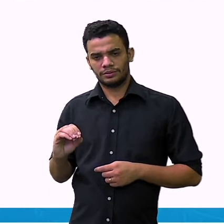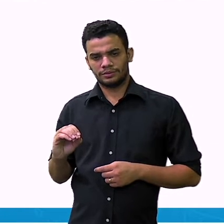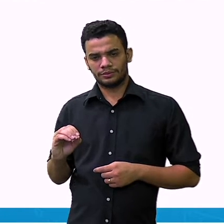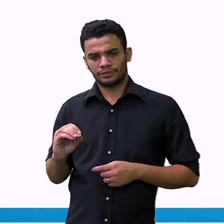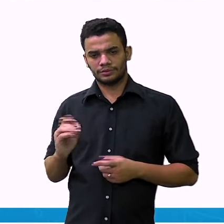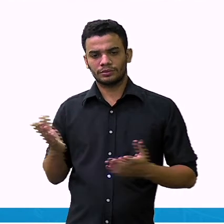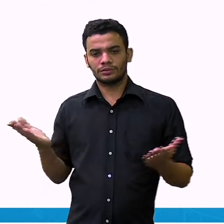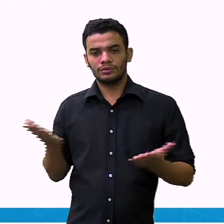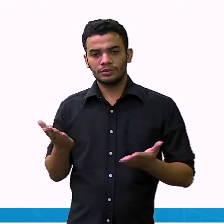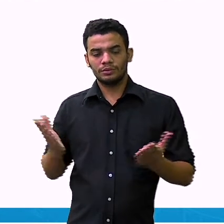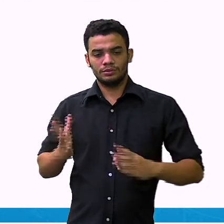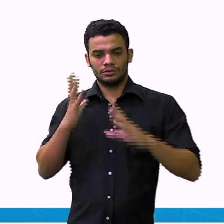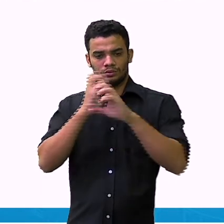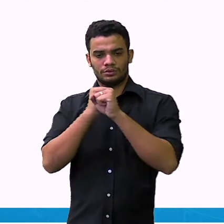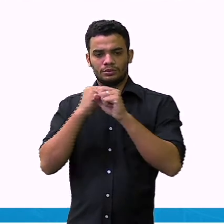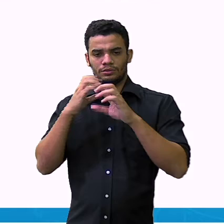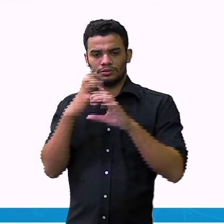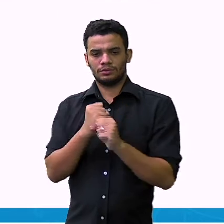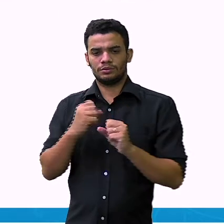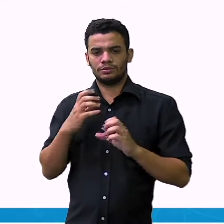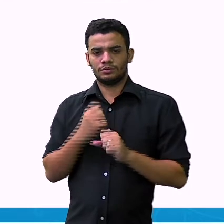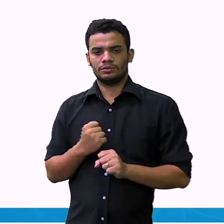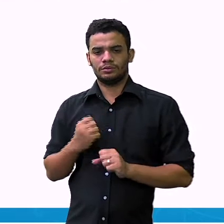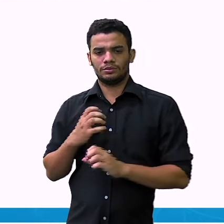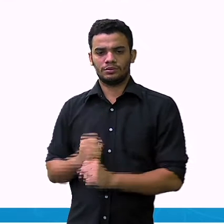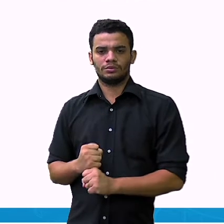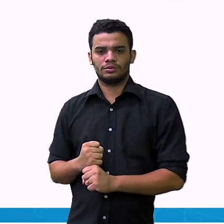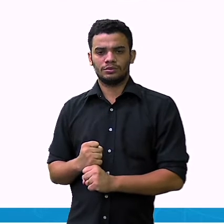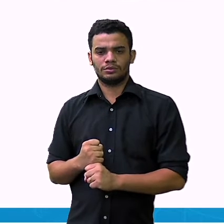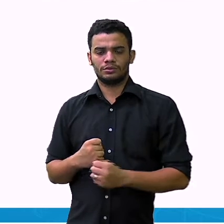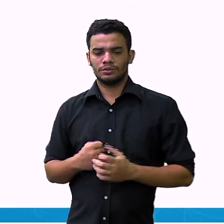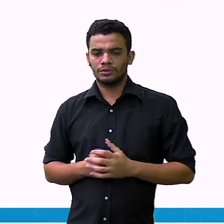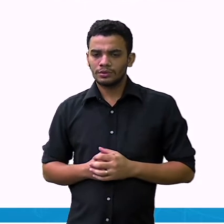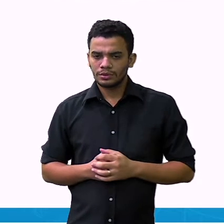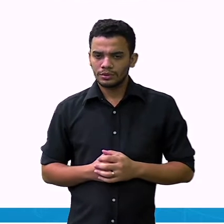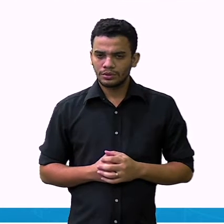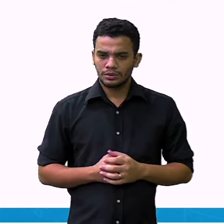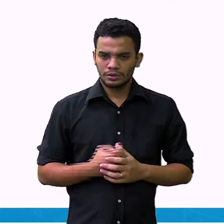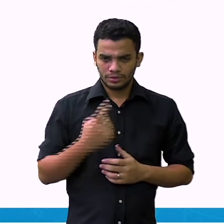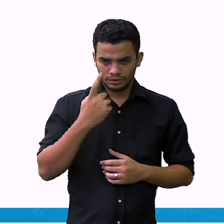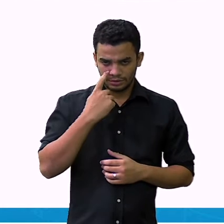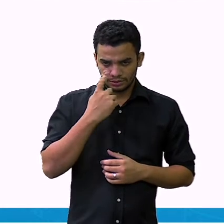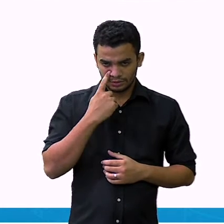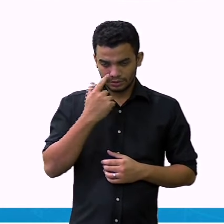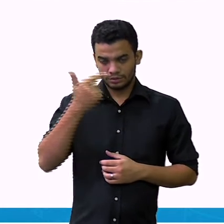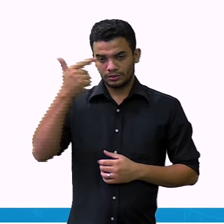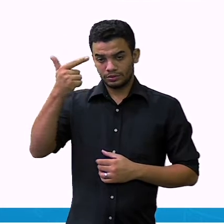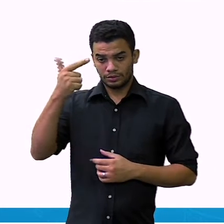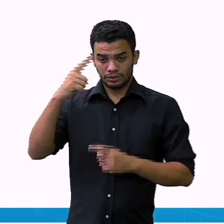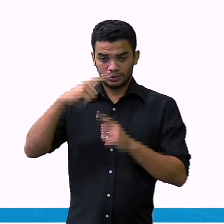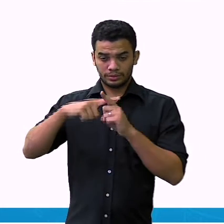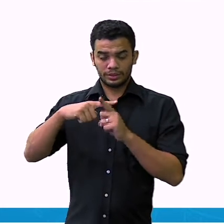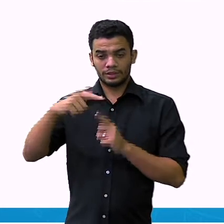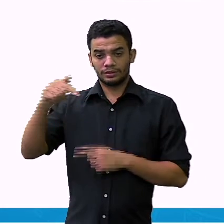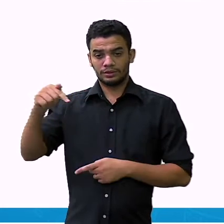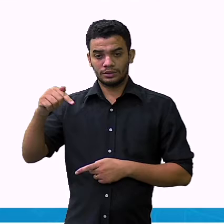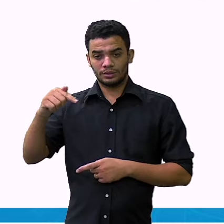começamos a somar pelas unidades. Então, você tem 2, coloca aí 2 no seu